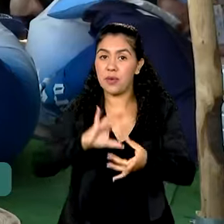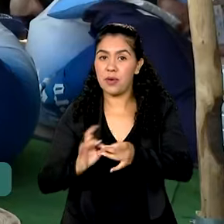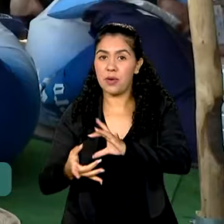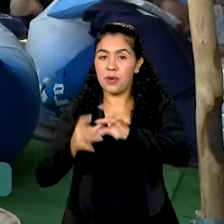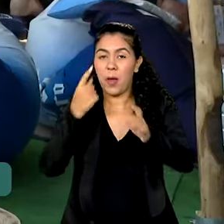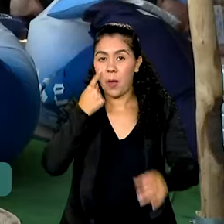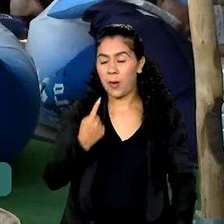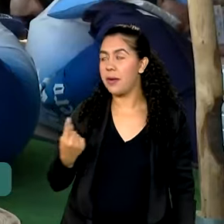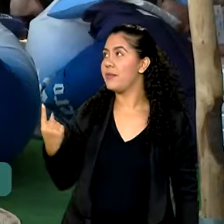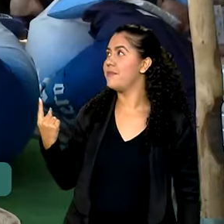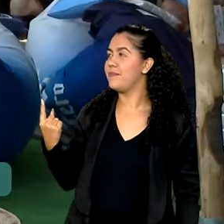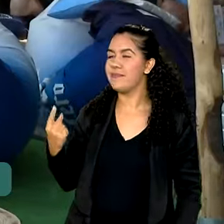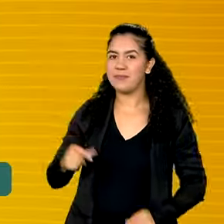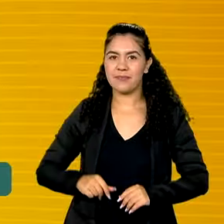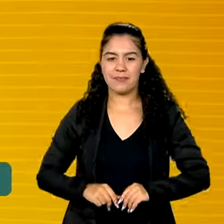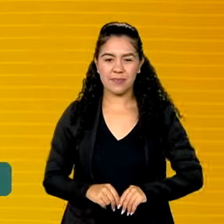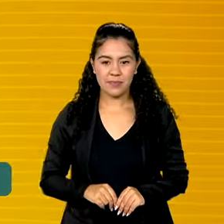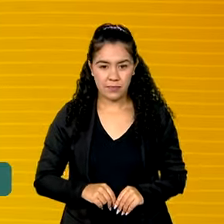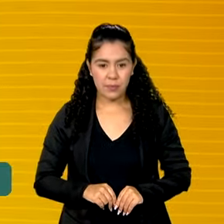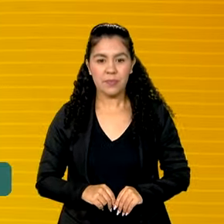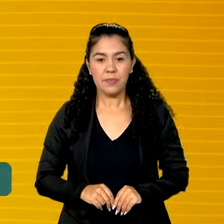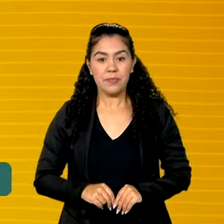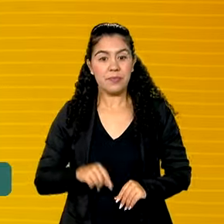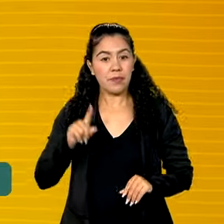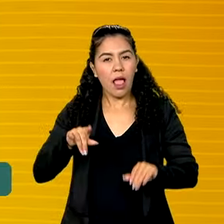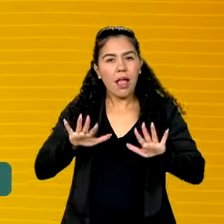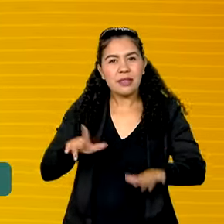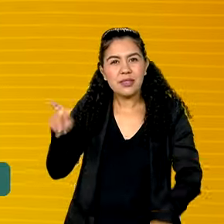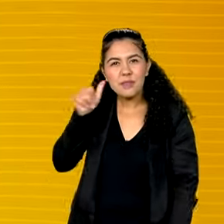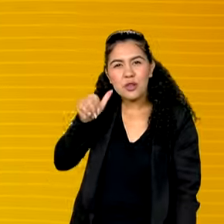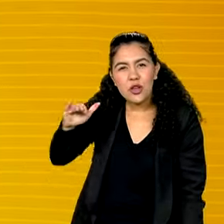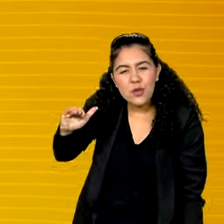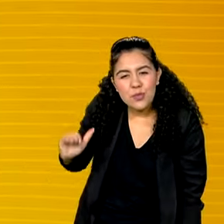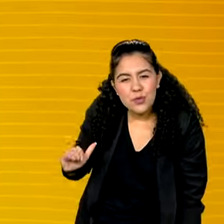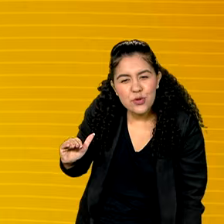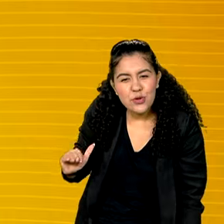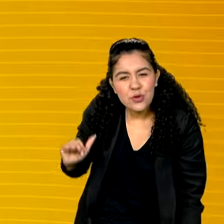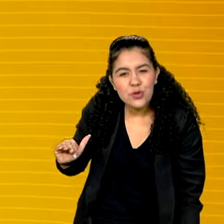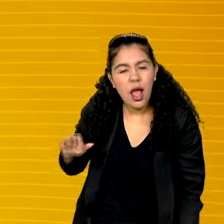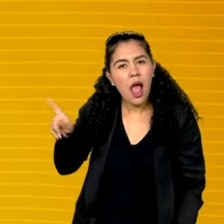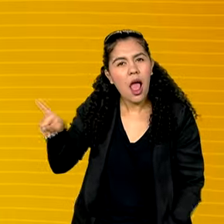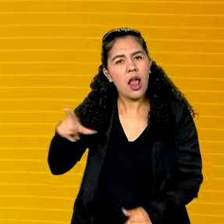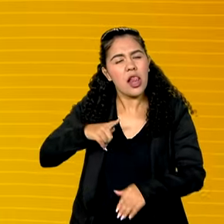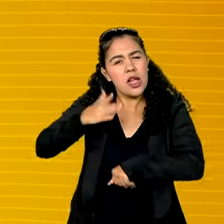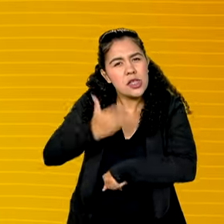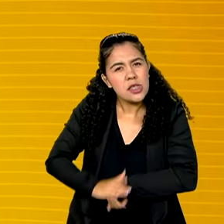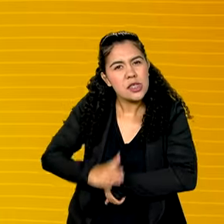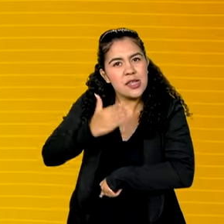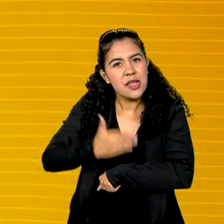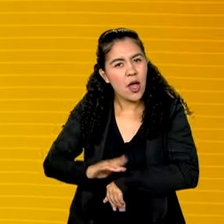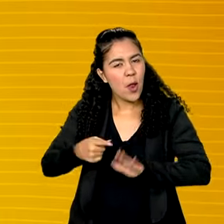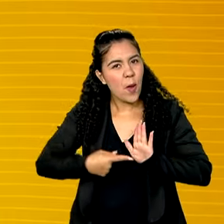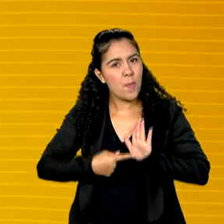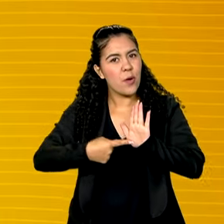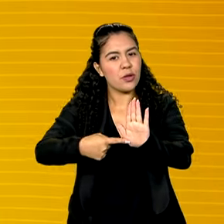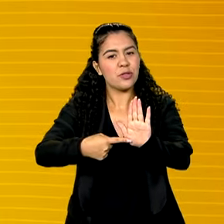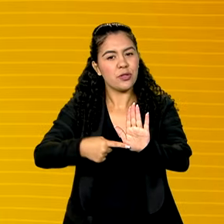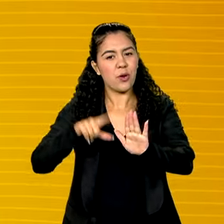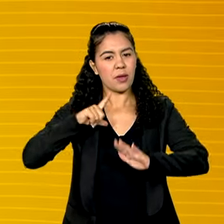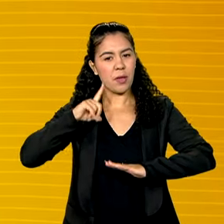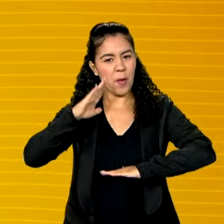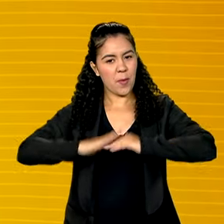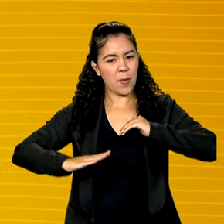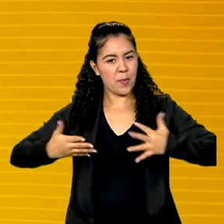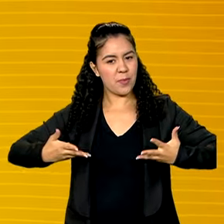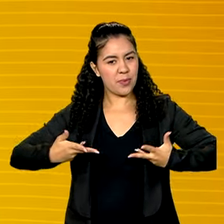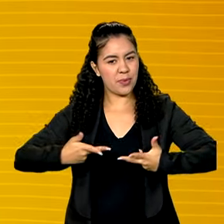na reportagem. Foi assim, pequenininha, que ela começou a mostrar seu talento no skate. Meu nome